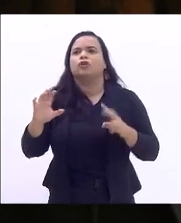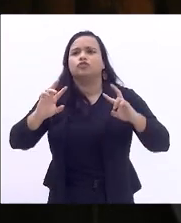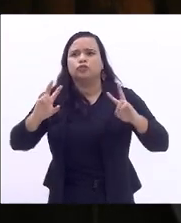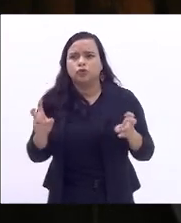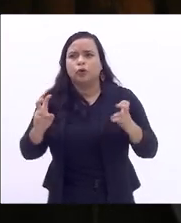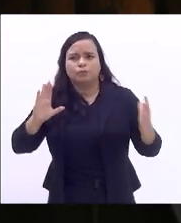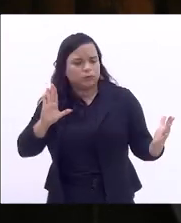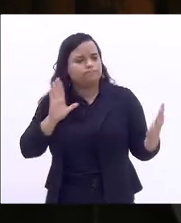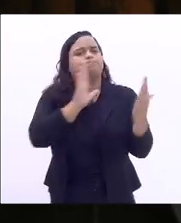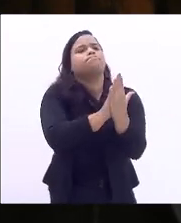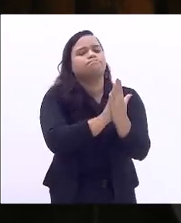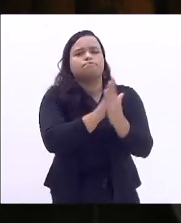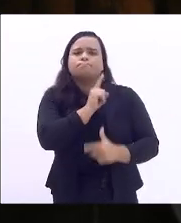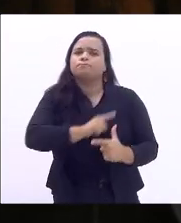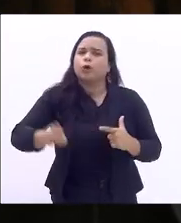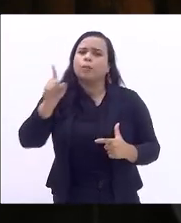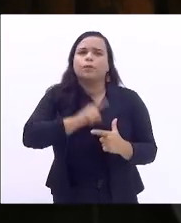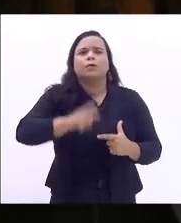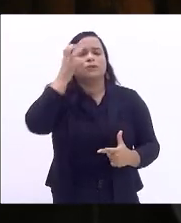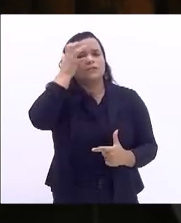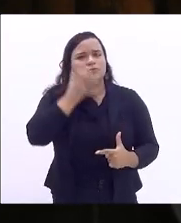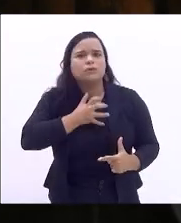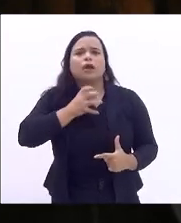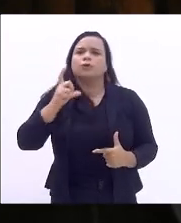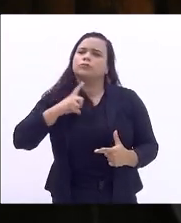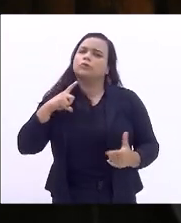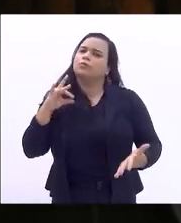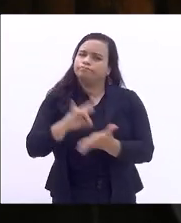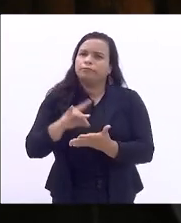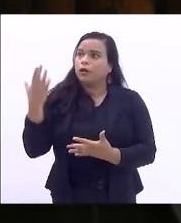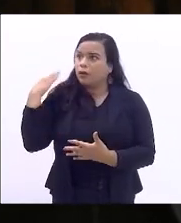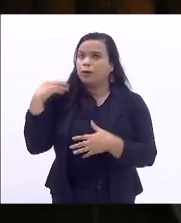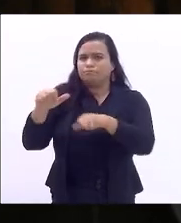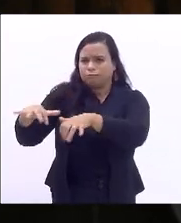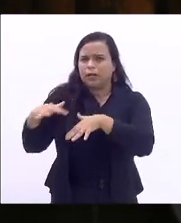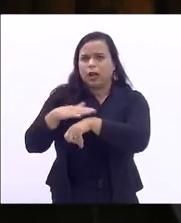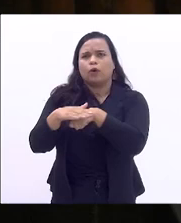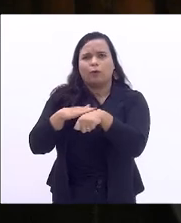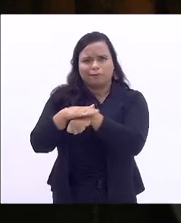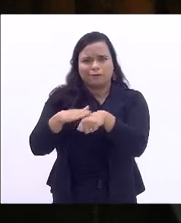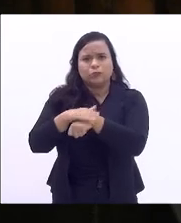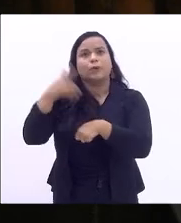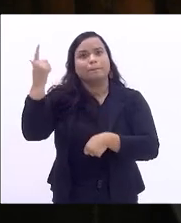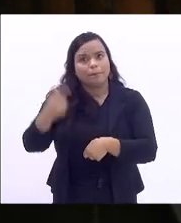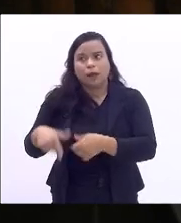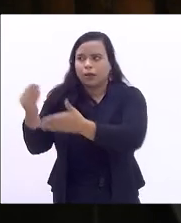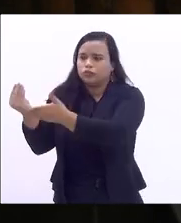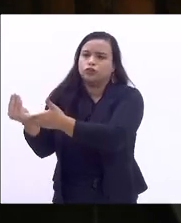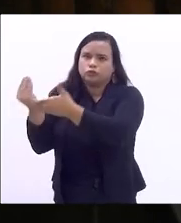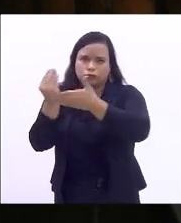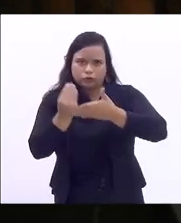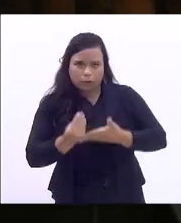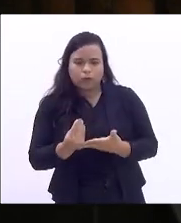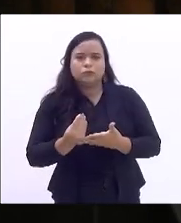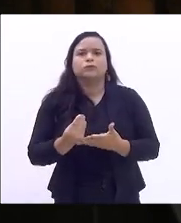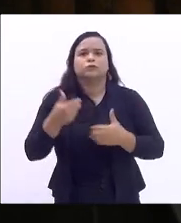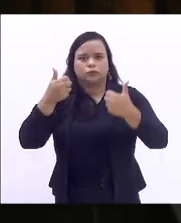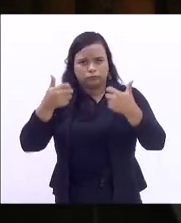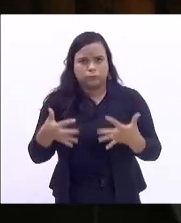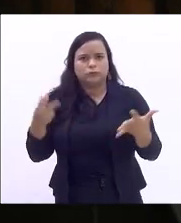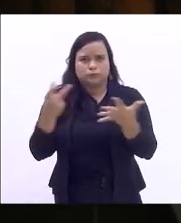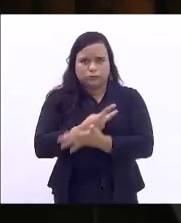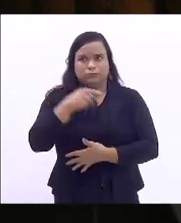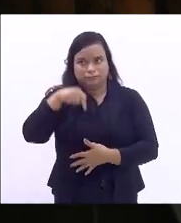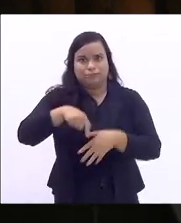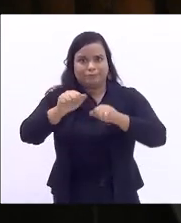encarar um problema real conversava a pouco ali no plenário Mais Um Caso trazido a este a este